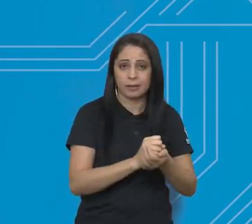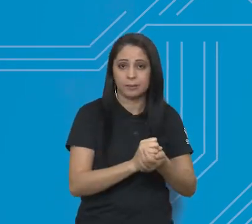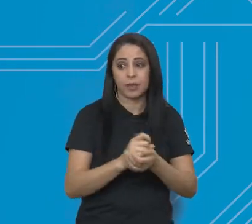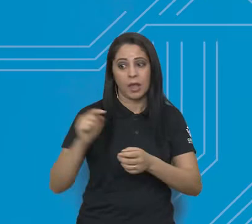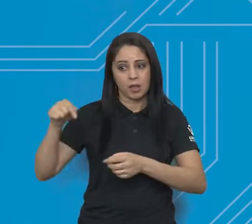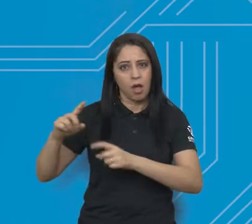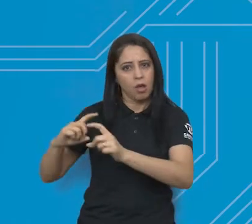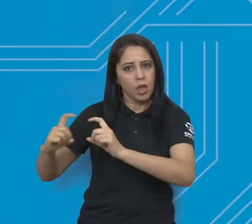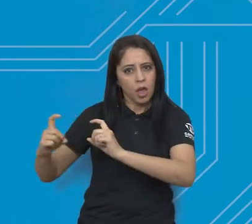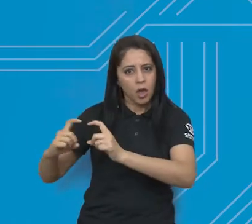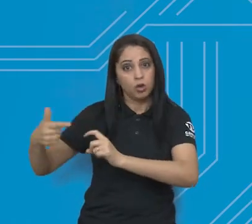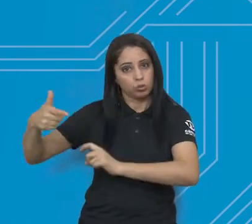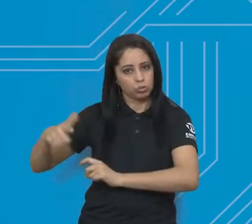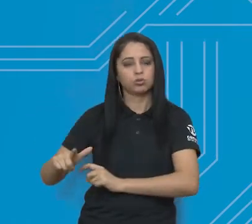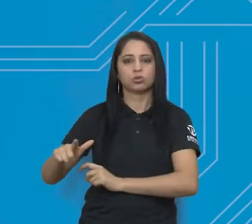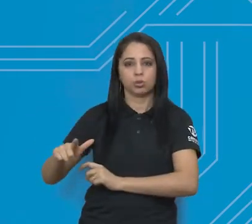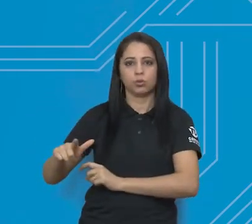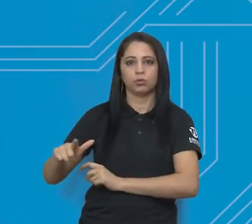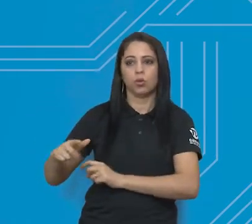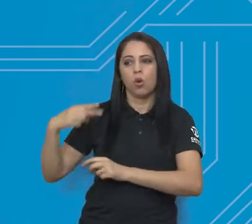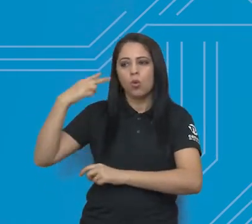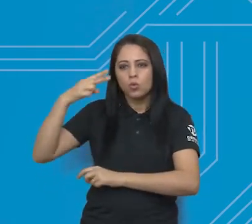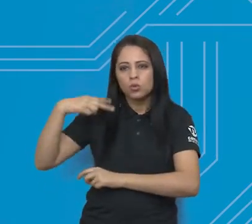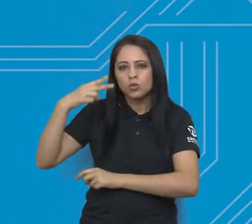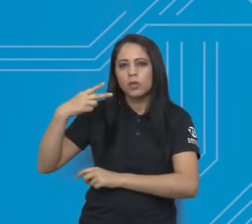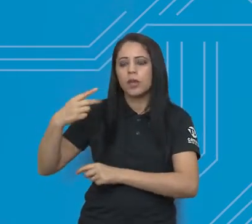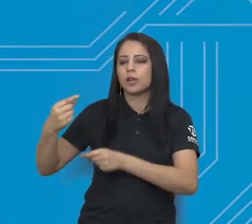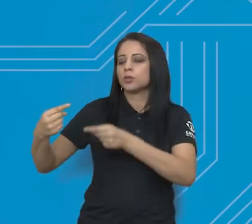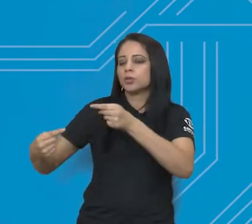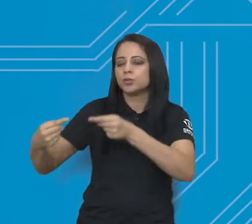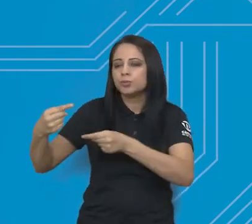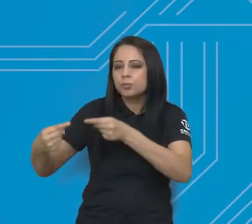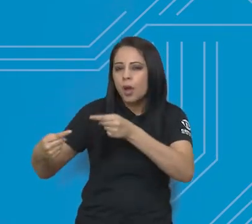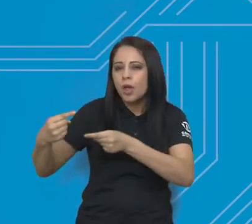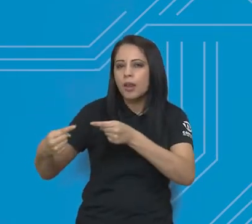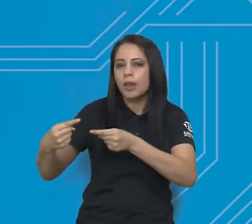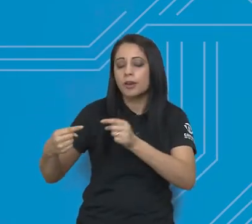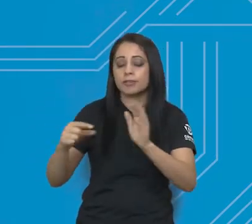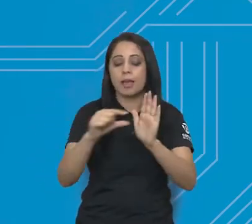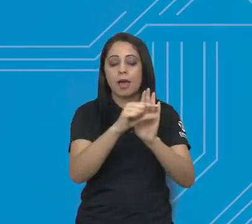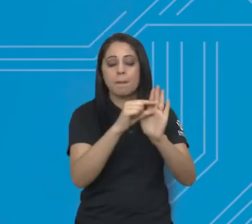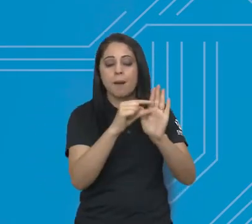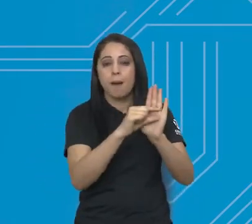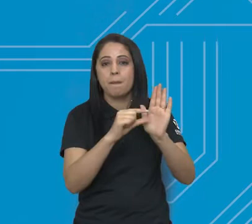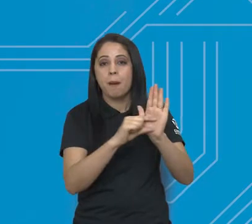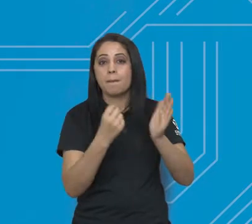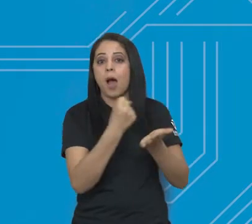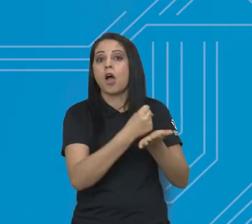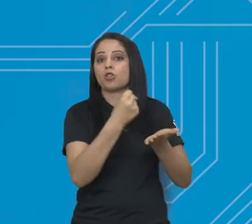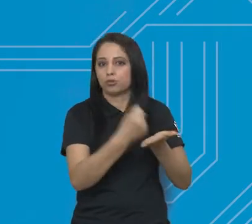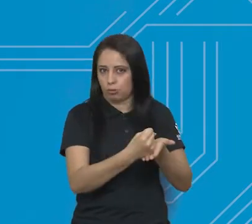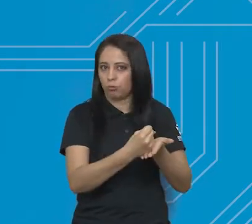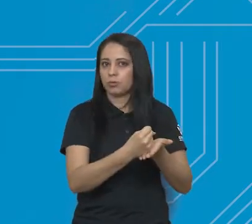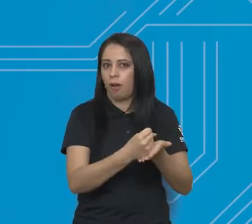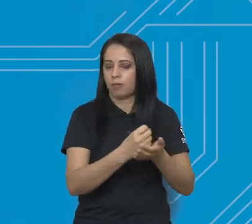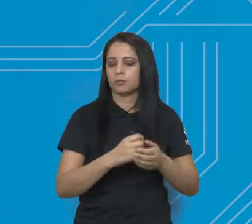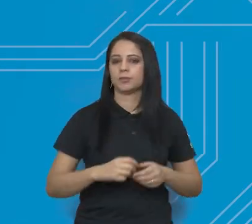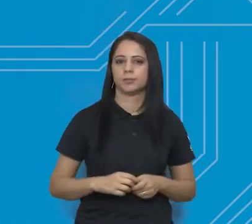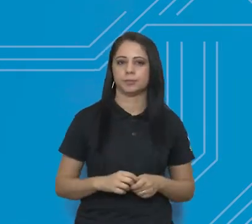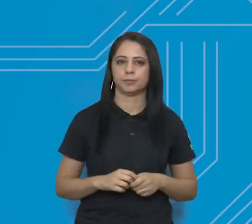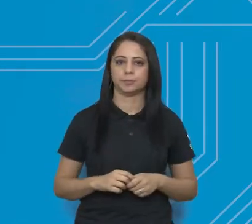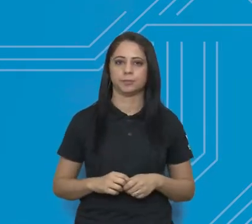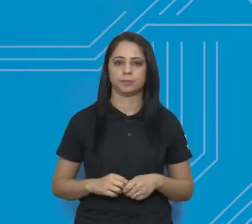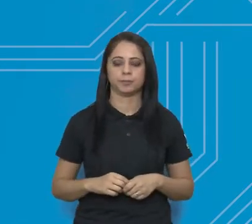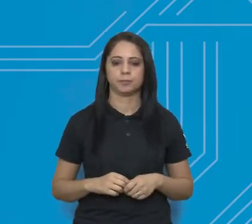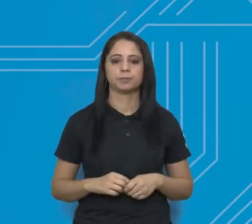município, se reuniu para uma nova reunião. No encontro, os vereadores membros debateram algumas cláusulas do contrato e as obrigações